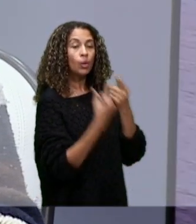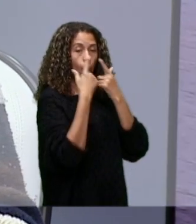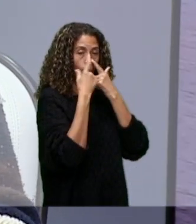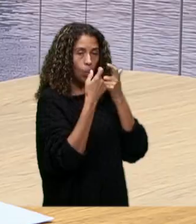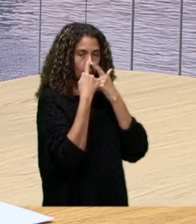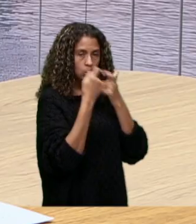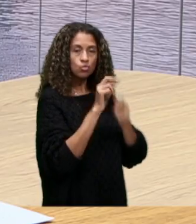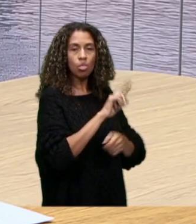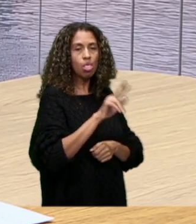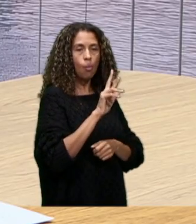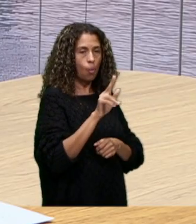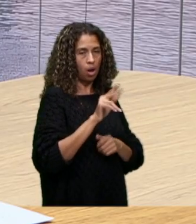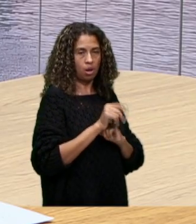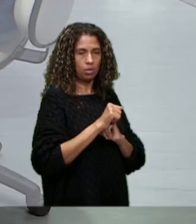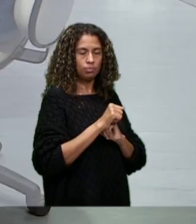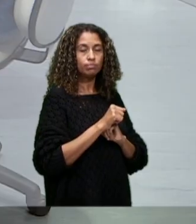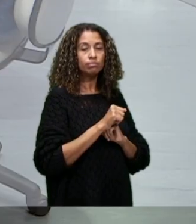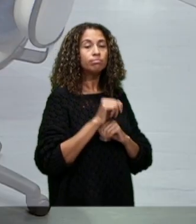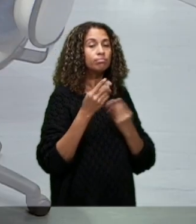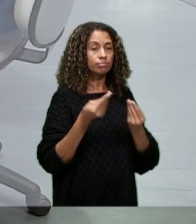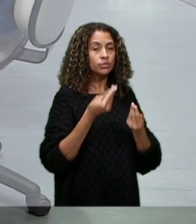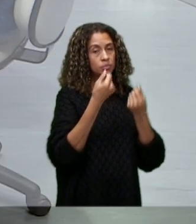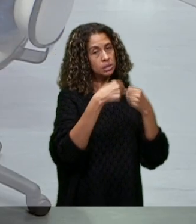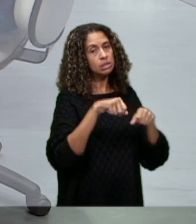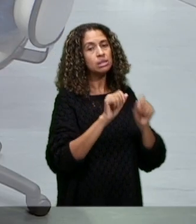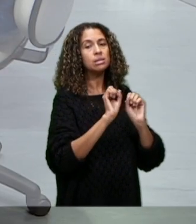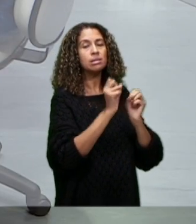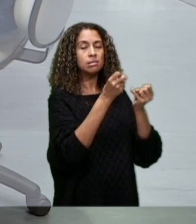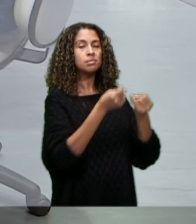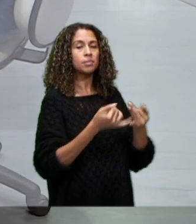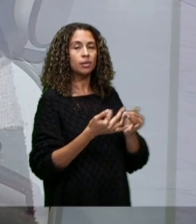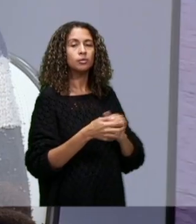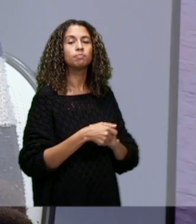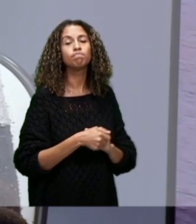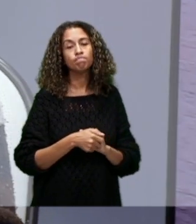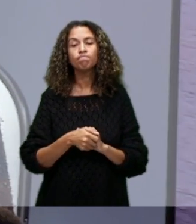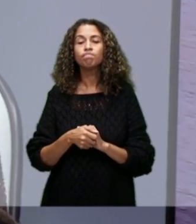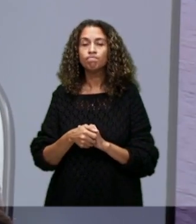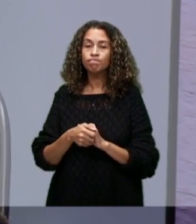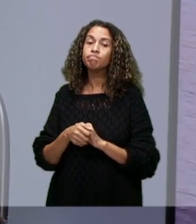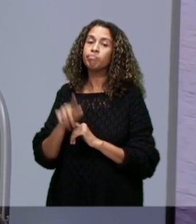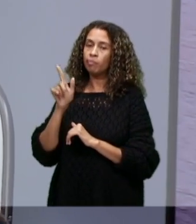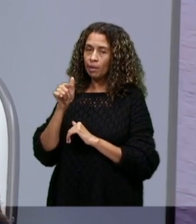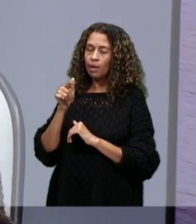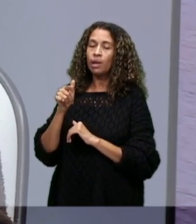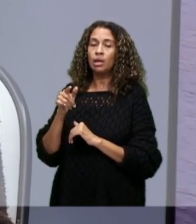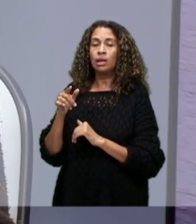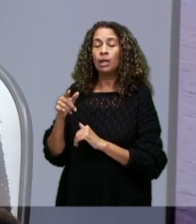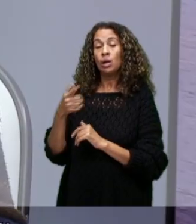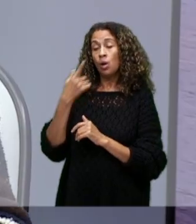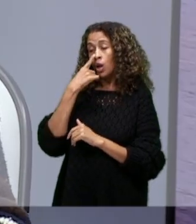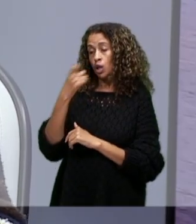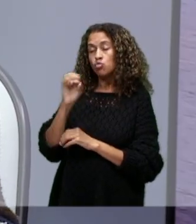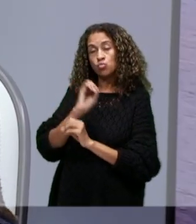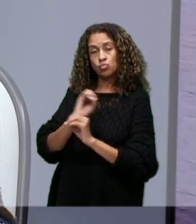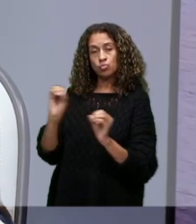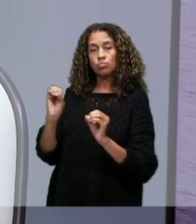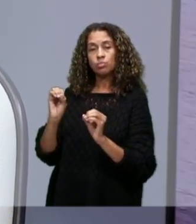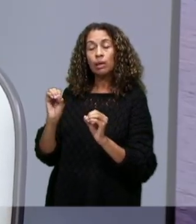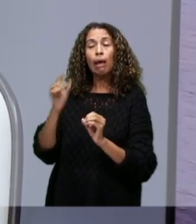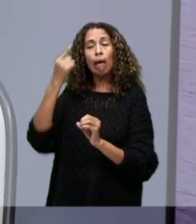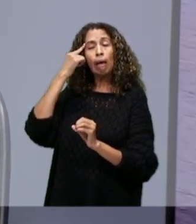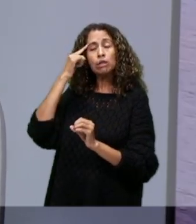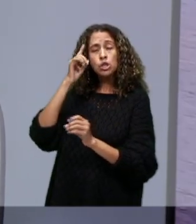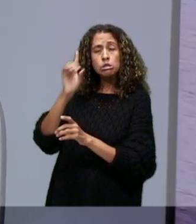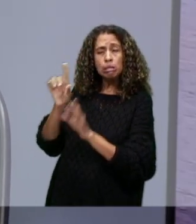tem que parar de pensar dessa forma, né? Exatamente. Esse aqui é o lixo. É a grande luta, né, do lixo zero, é a gente desmistificar o que é lixo